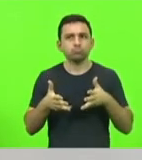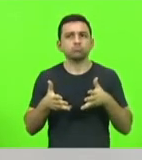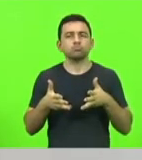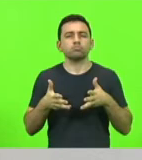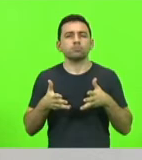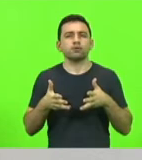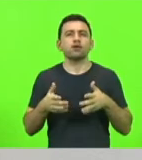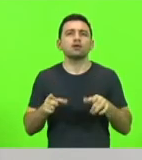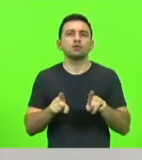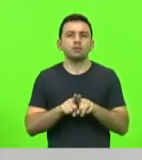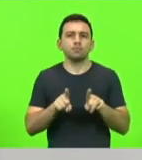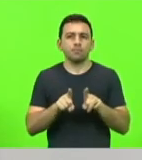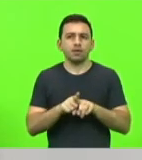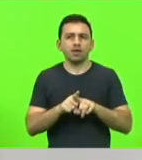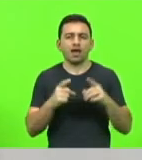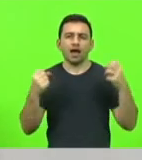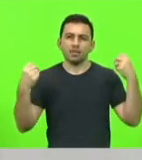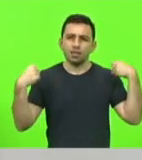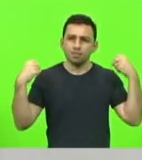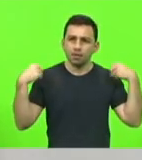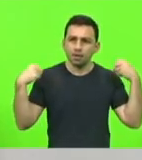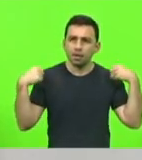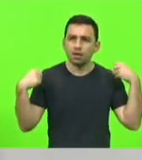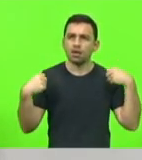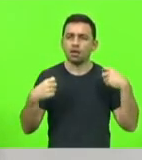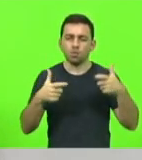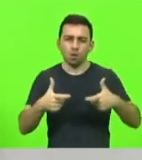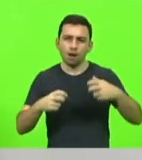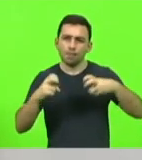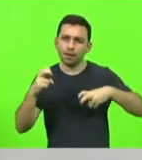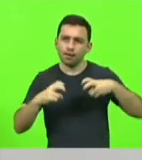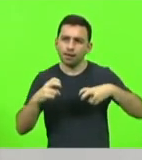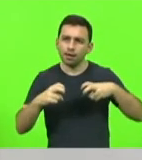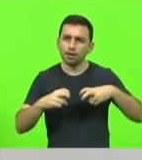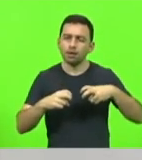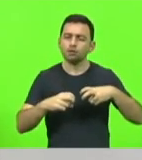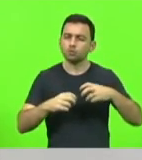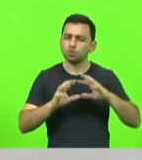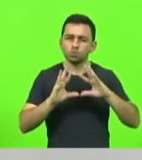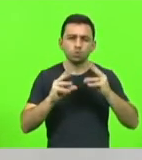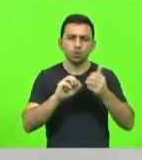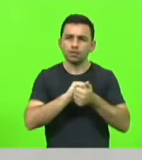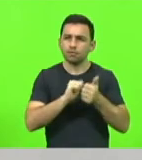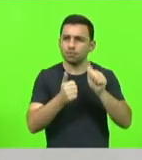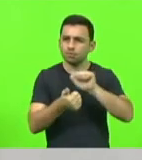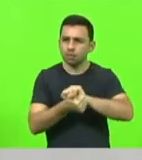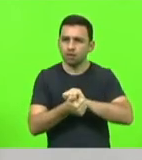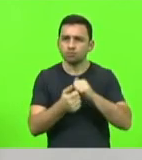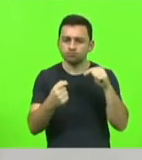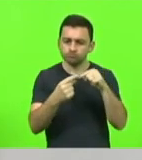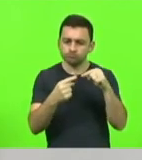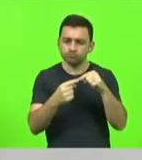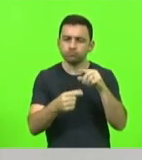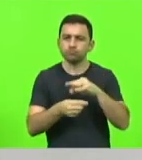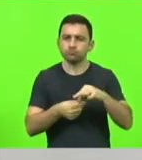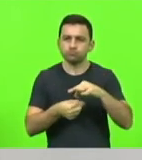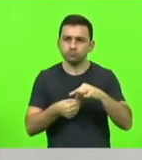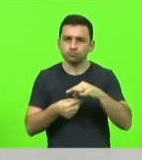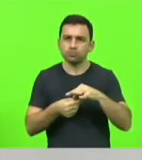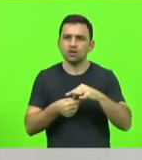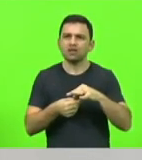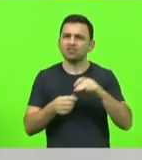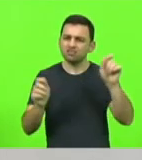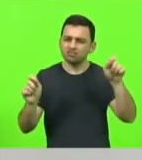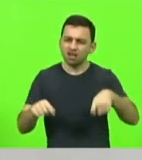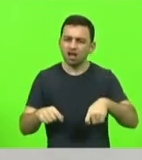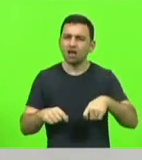academia para atividades físicas, parques adaptados ou jardins sensoriais nessas instituições, levando mais equipamento